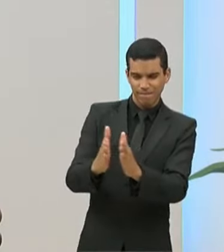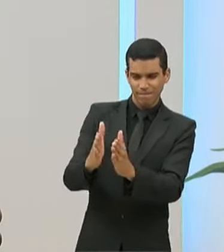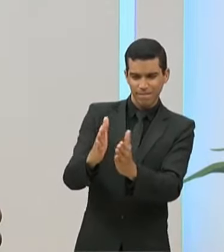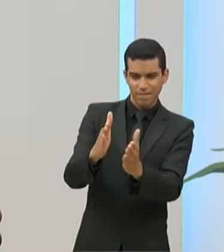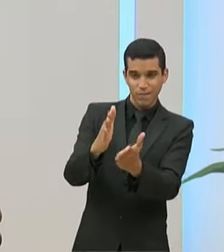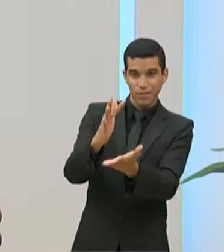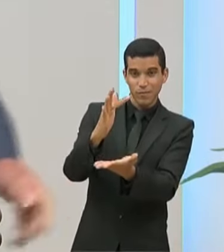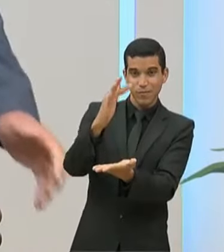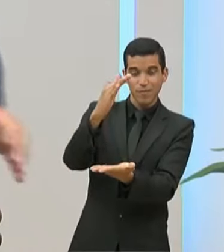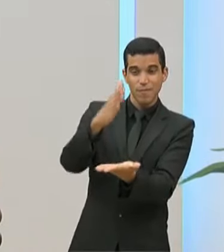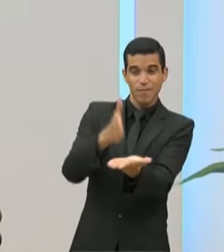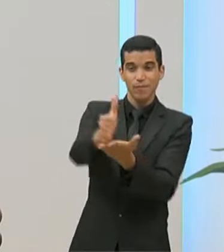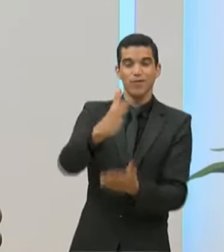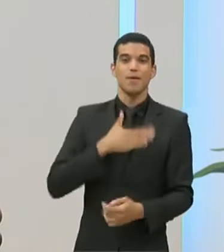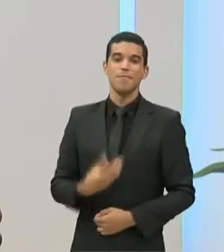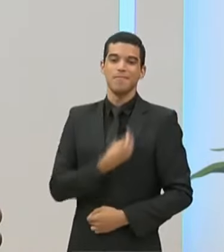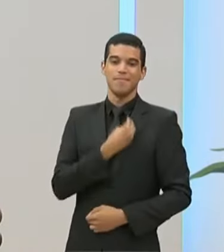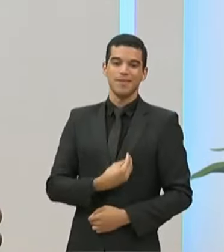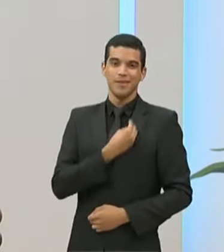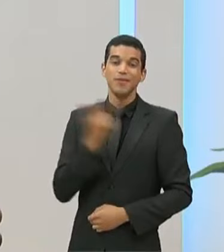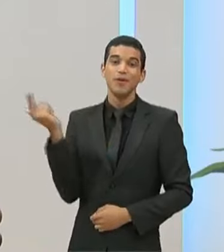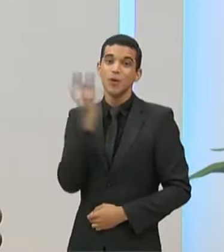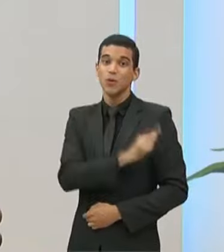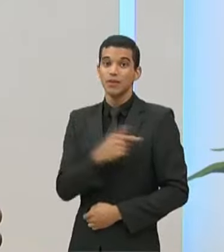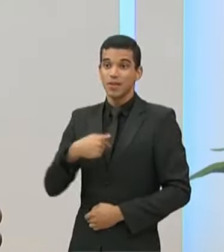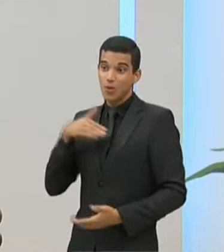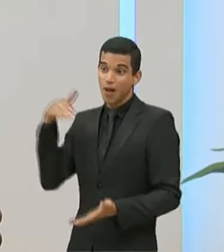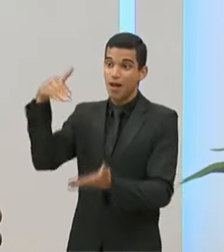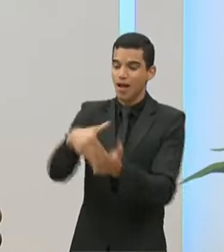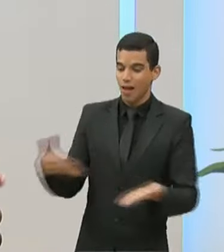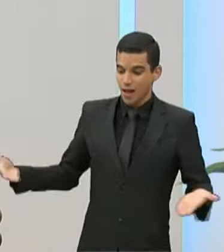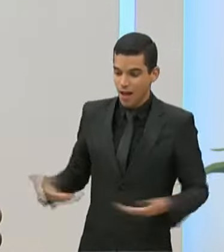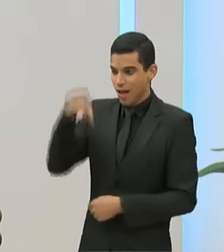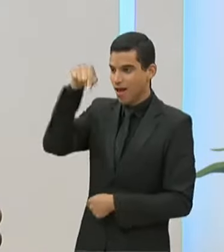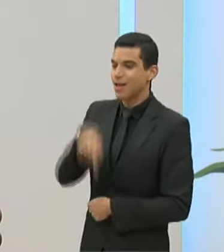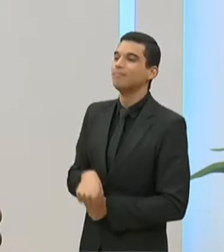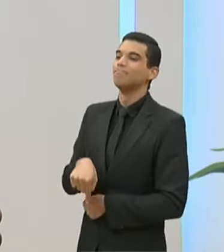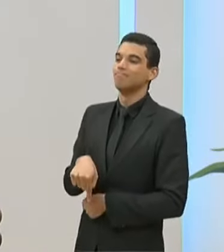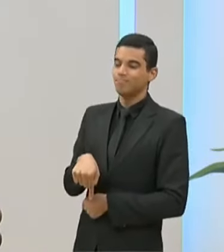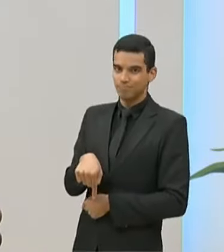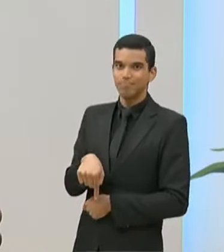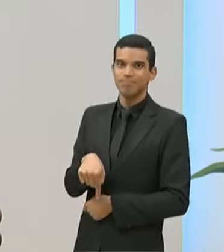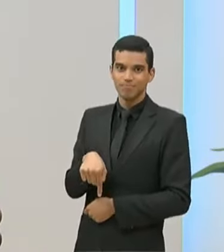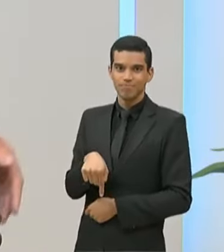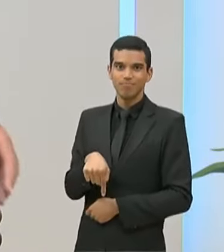cada detalhe da minha vida para me trazer aqui, aonde eu cheguei.